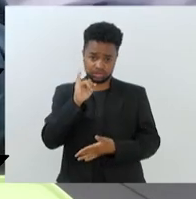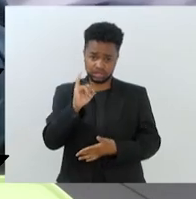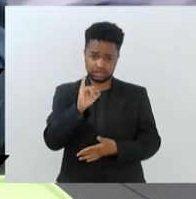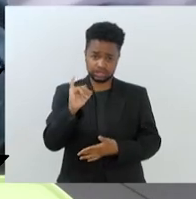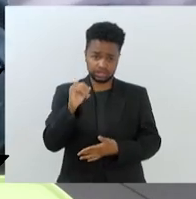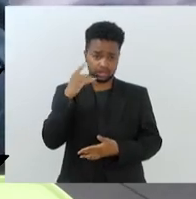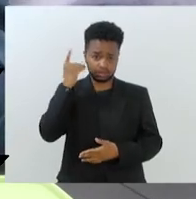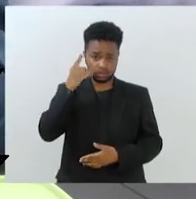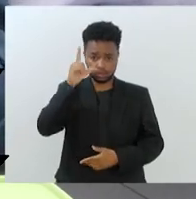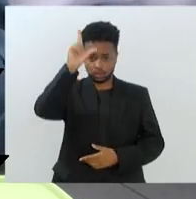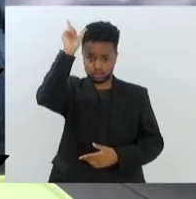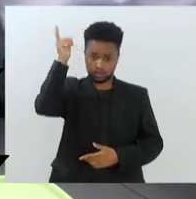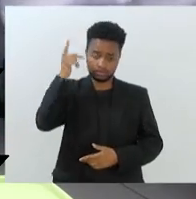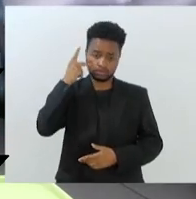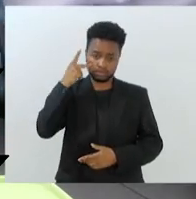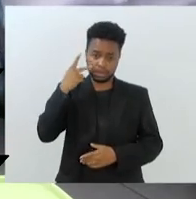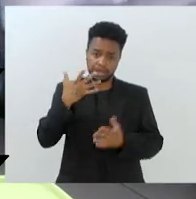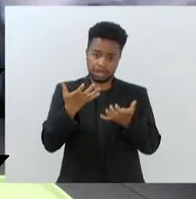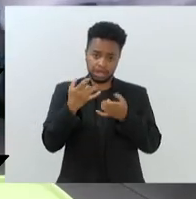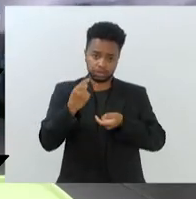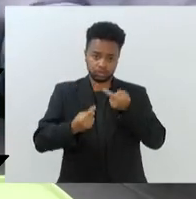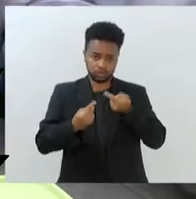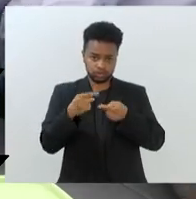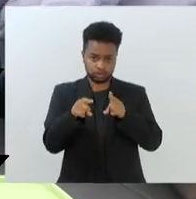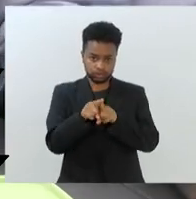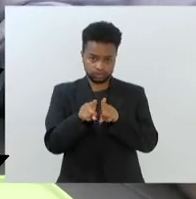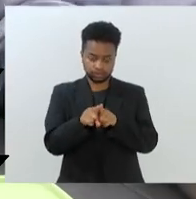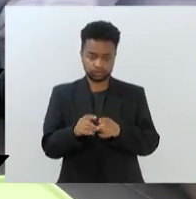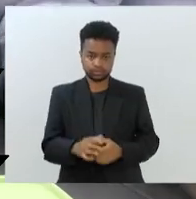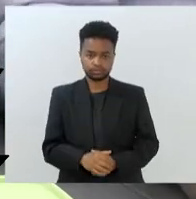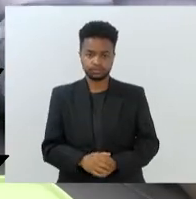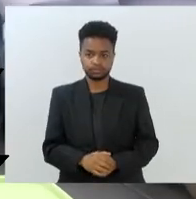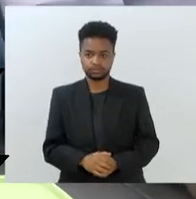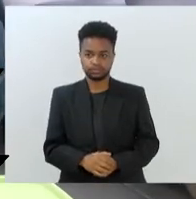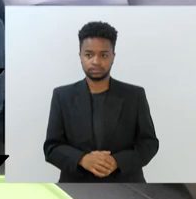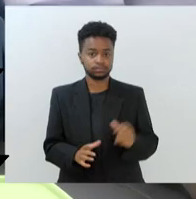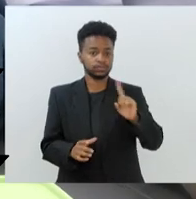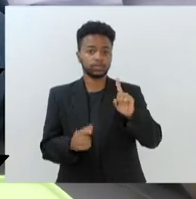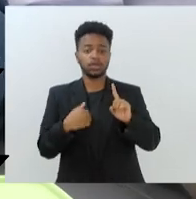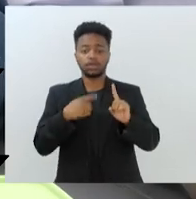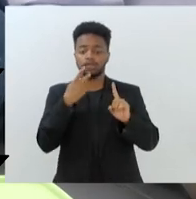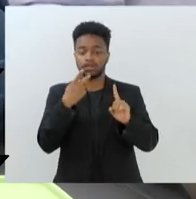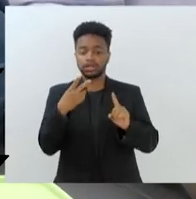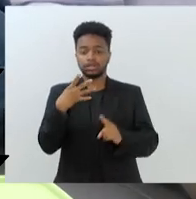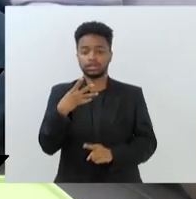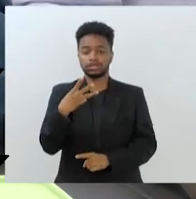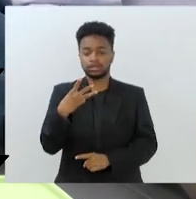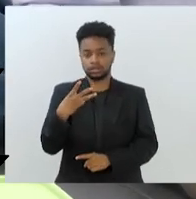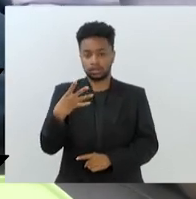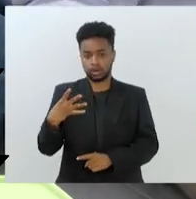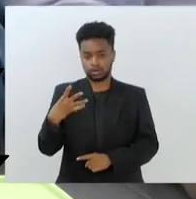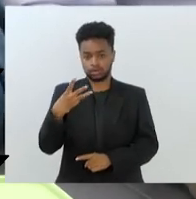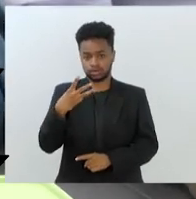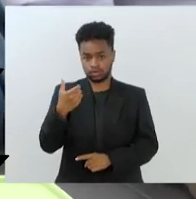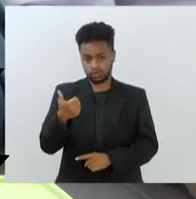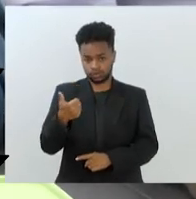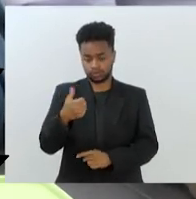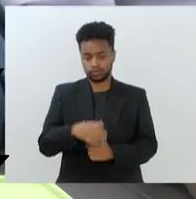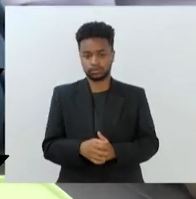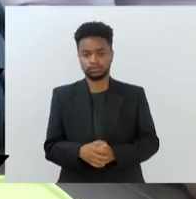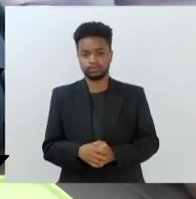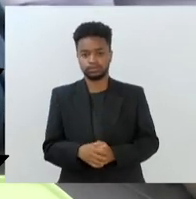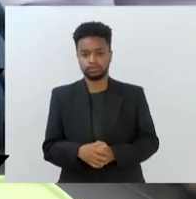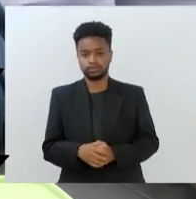Paulo, sempre atento a essas questões, também queria adiantar. Não, eu vou falar sobre 3431. Ah, tá bom. Esse